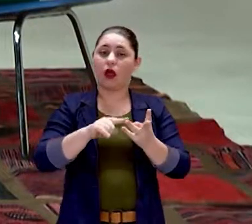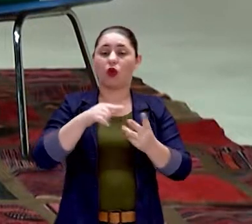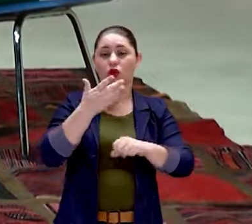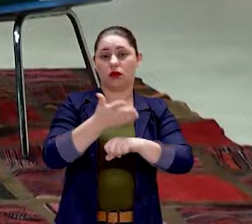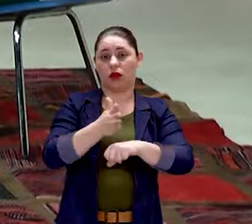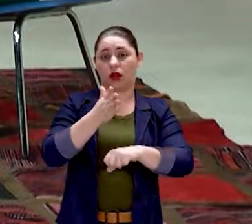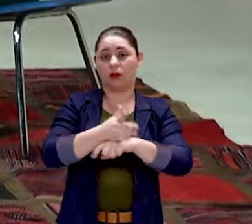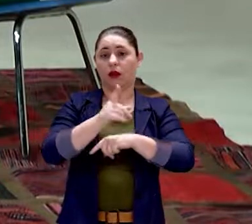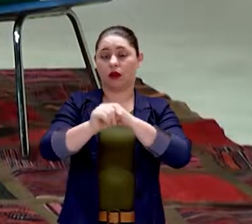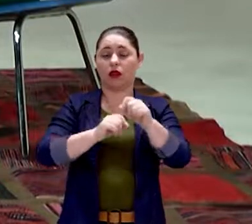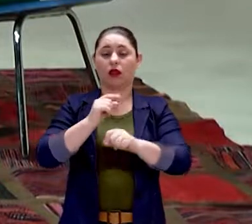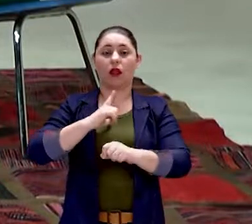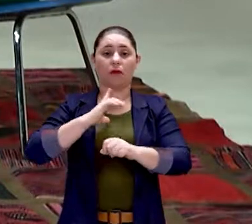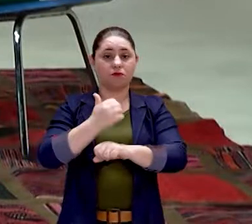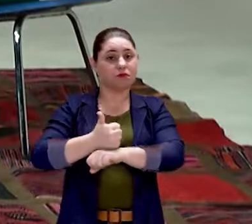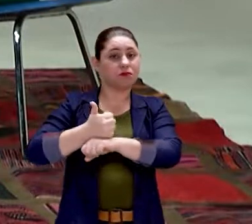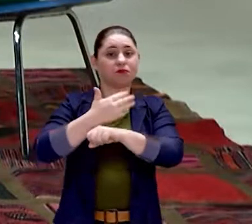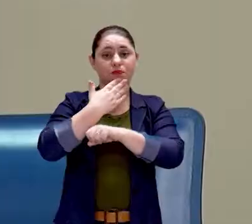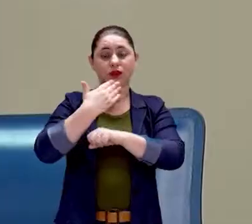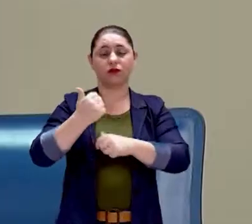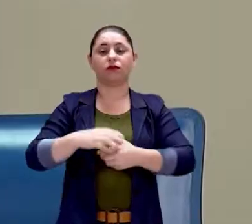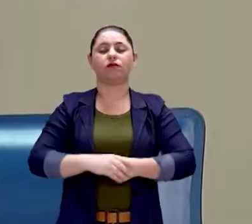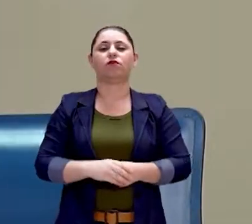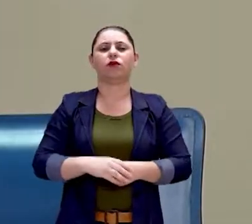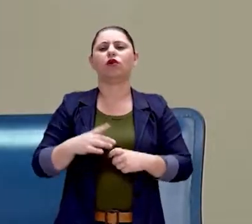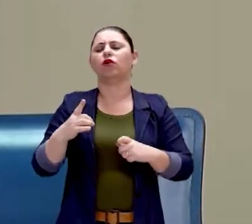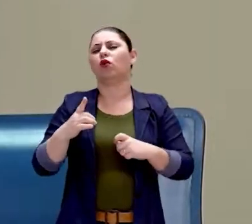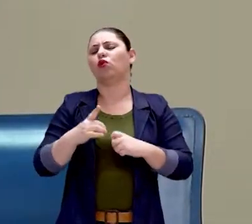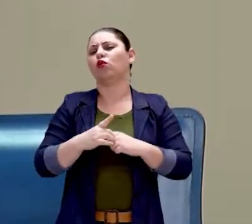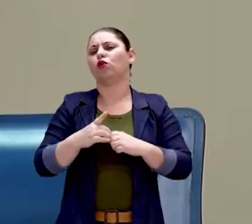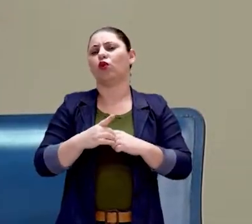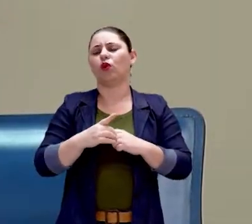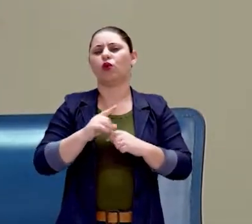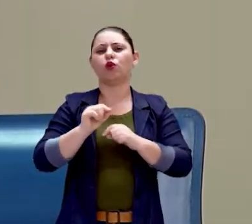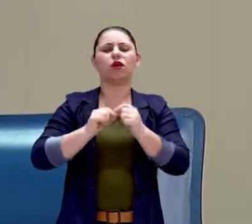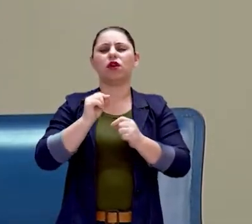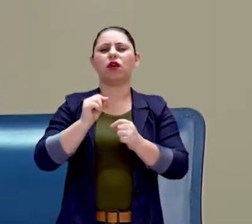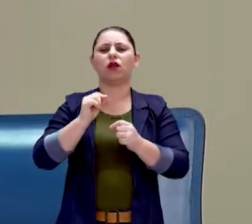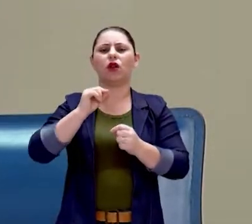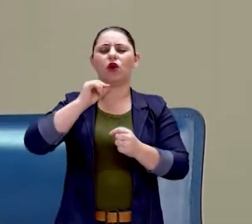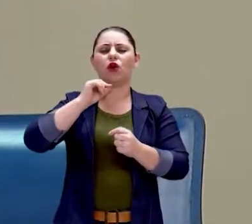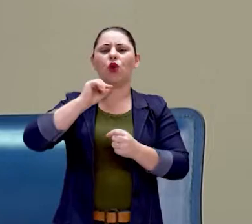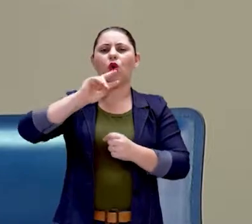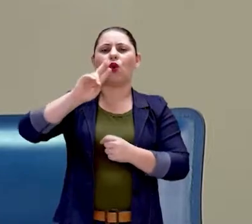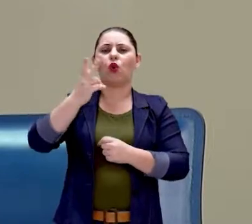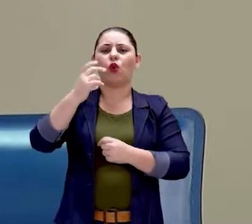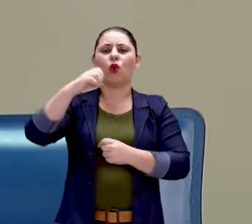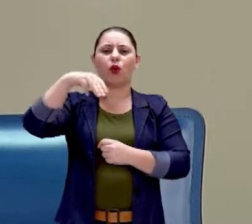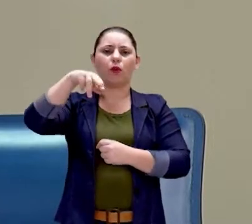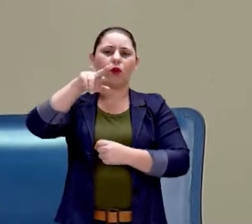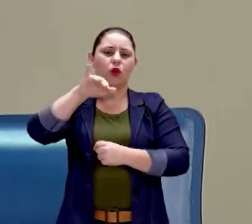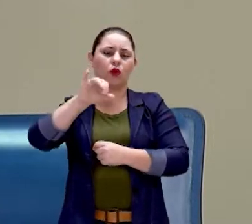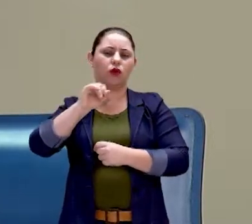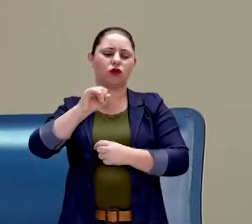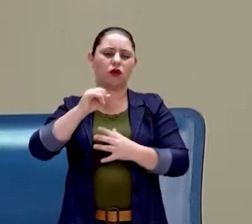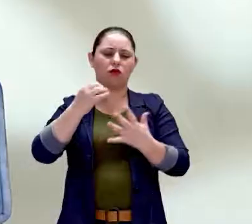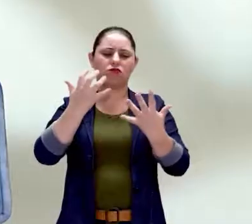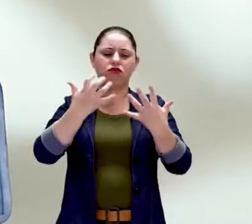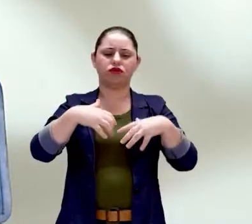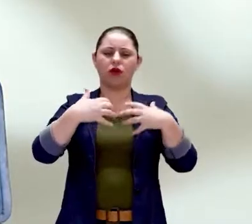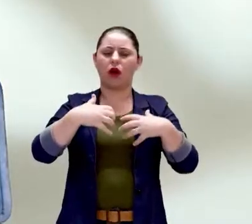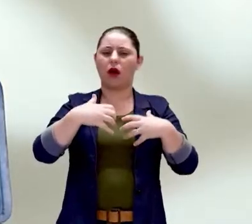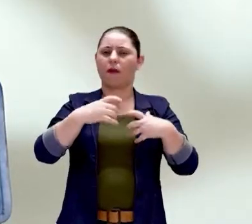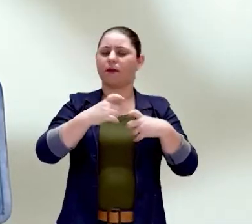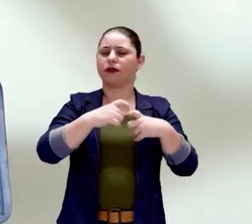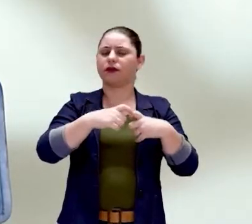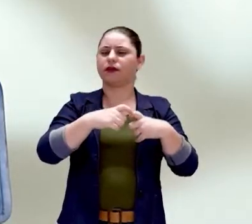seu treino para poder ter um rendimento maior. Doutor, e a questão hormonal, o que ela interfere na medicina do esporte?